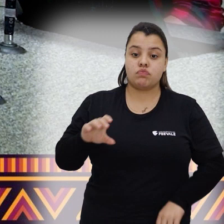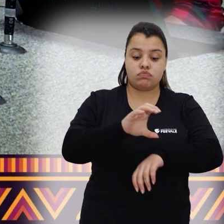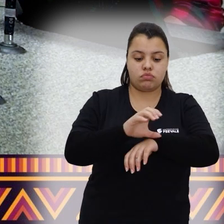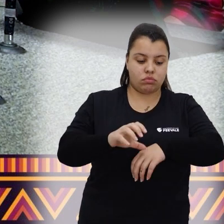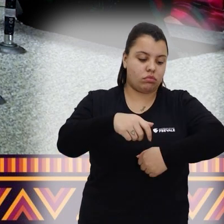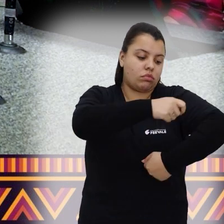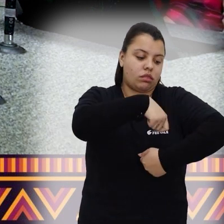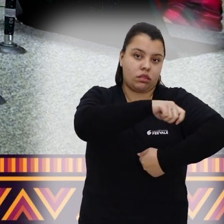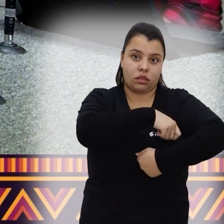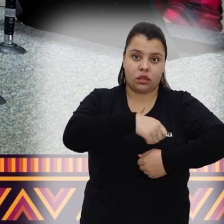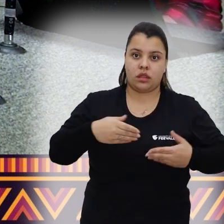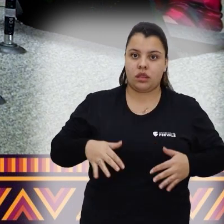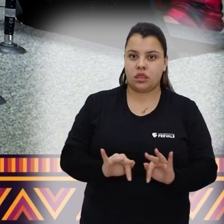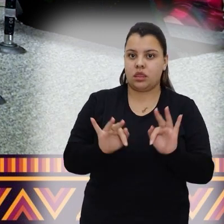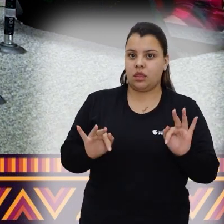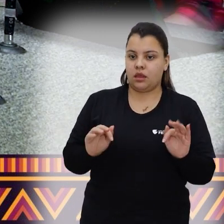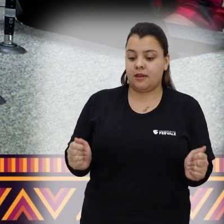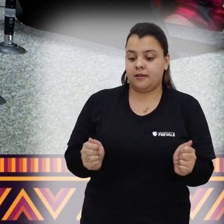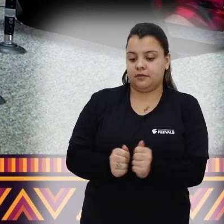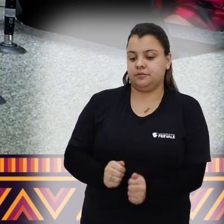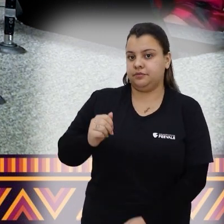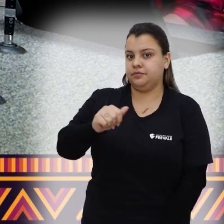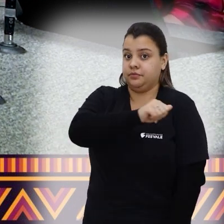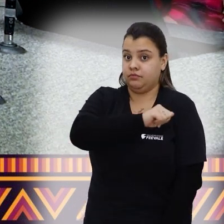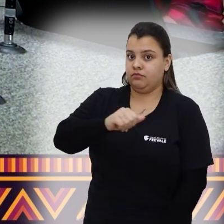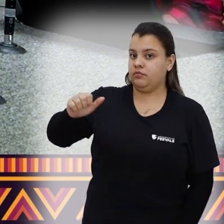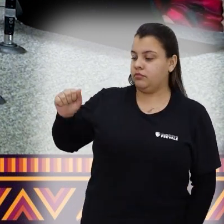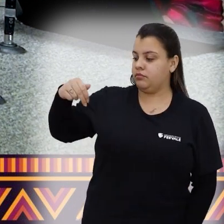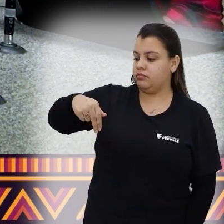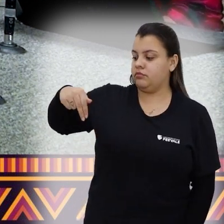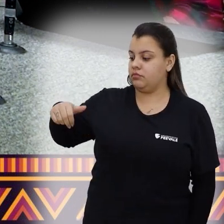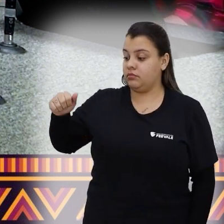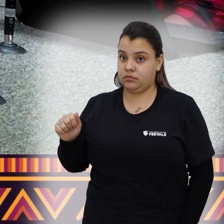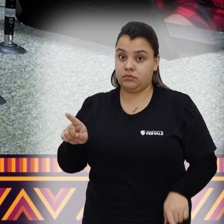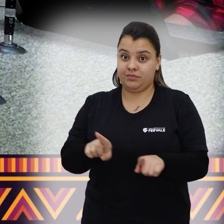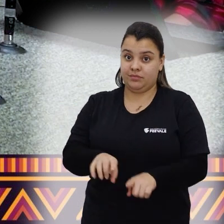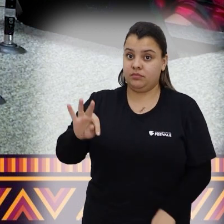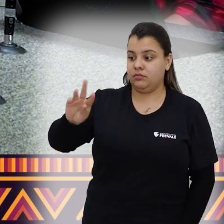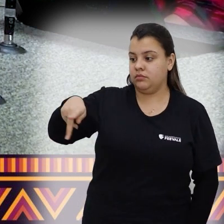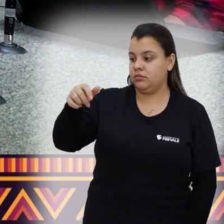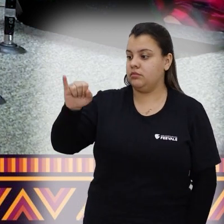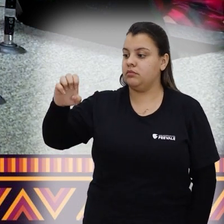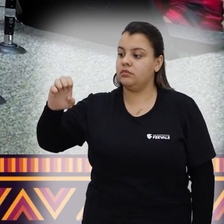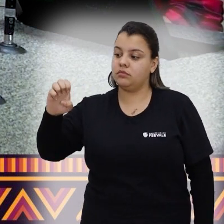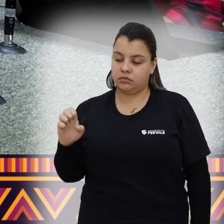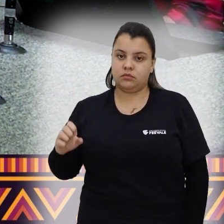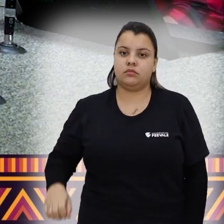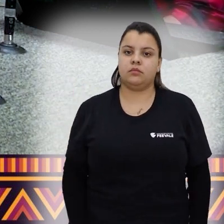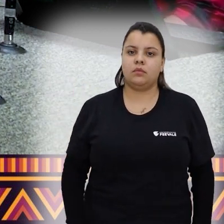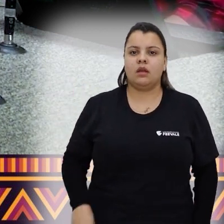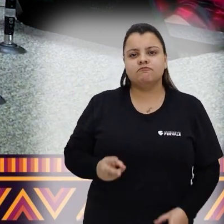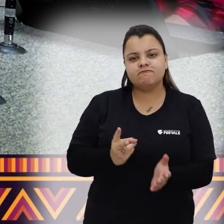Ana, Cláudia, né, e da Thaís hoje, né, no novo formato do nosso podcast. A partir de hoje, nós vamos sempre ter um